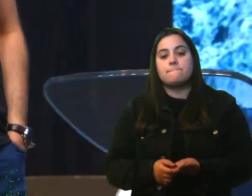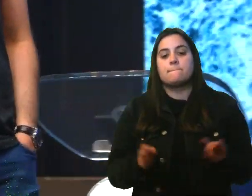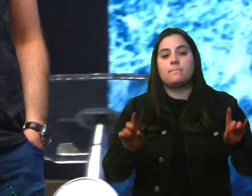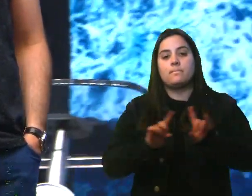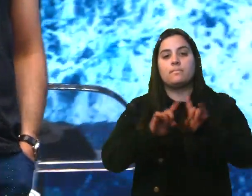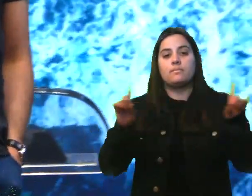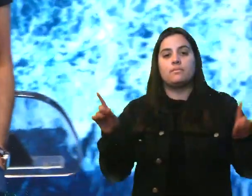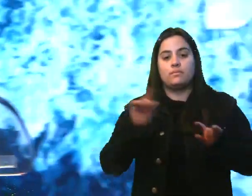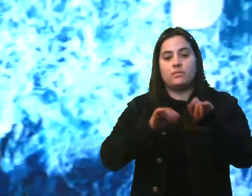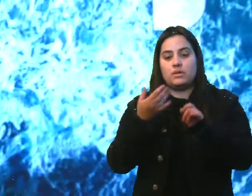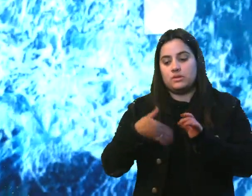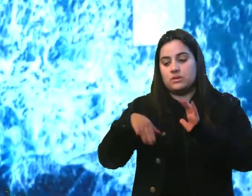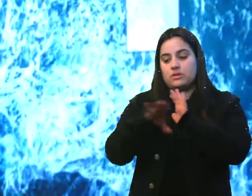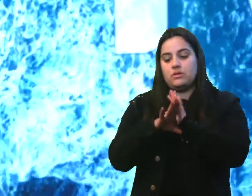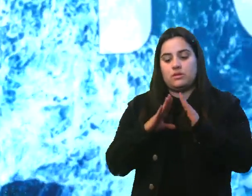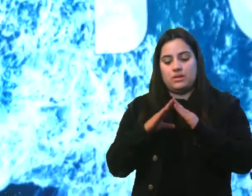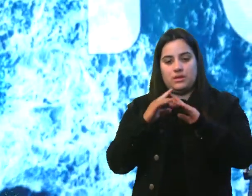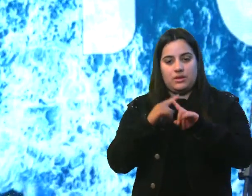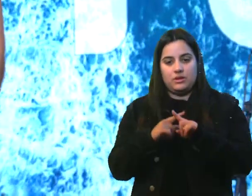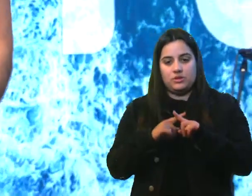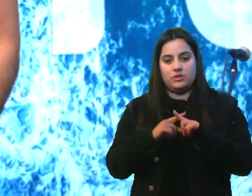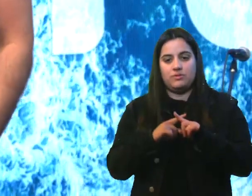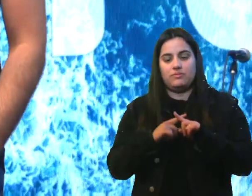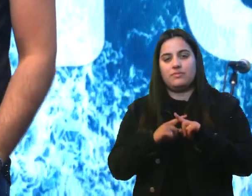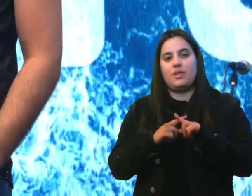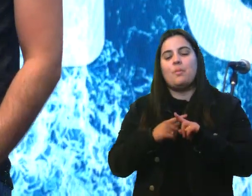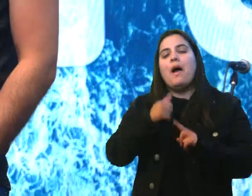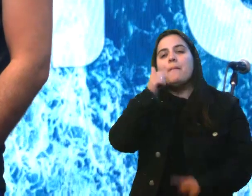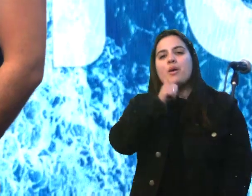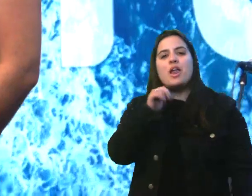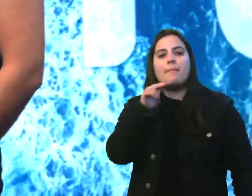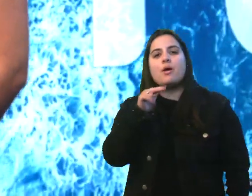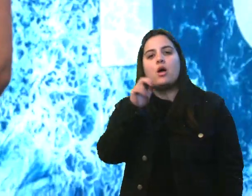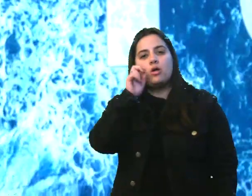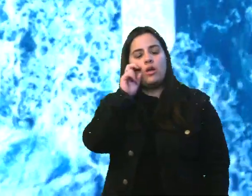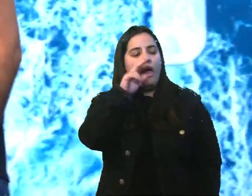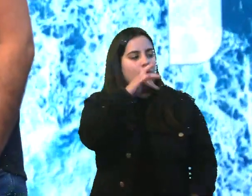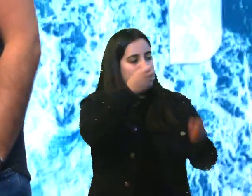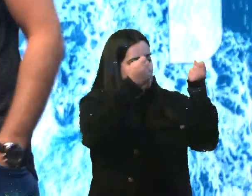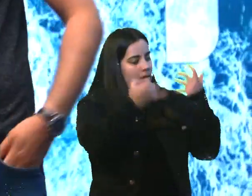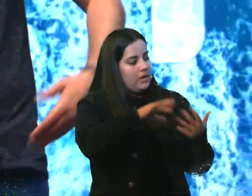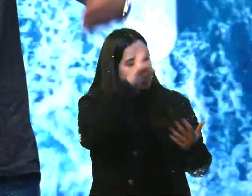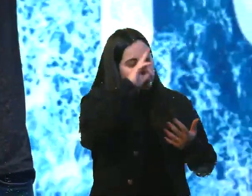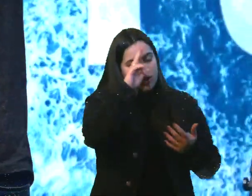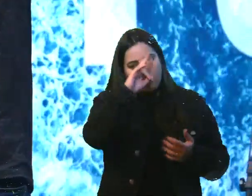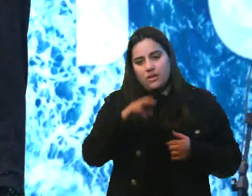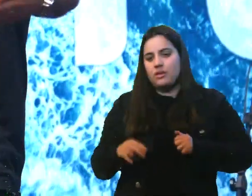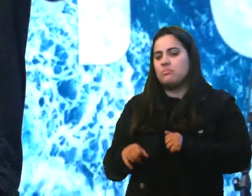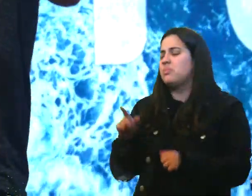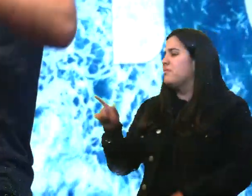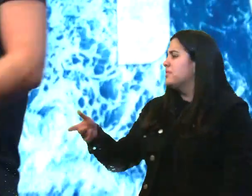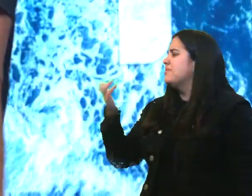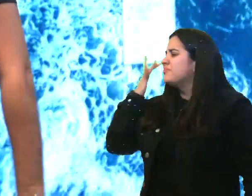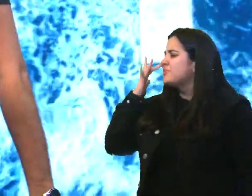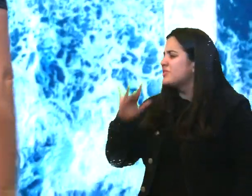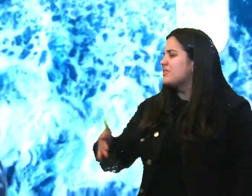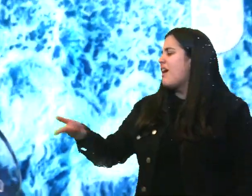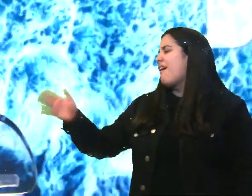Mas, chegando na igreja, uma irmã olhou para mim assim, e eu contei a história para ela, e ela falou assim, mas você não sabe